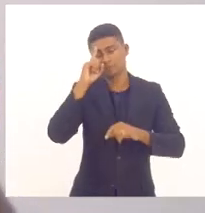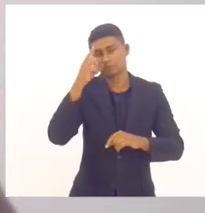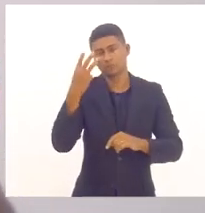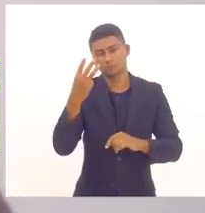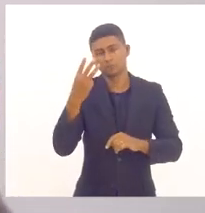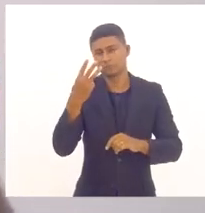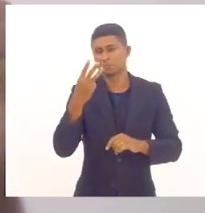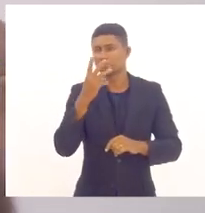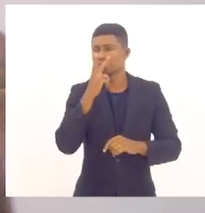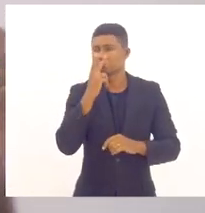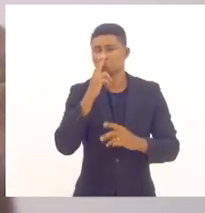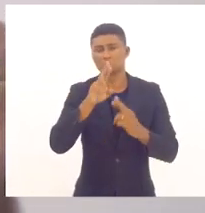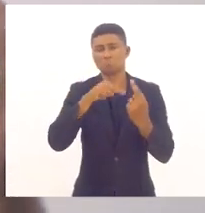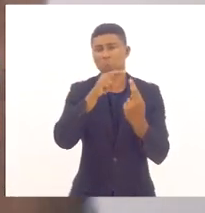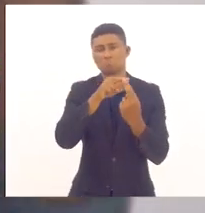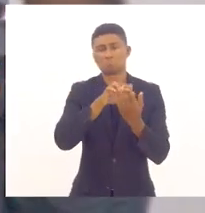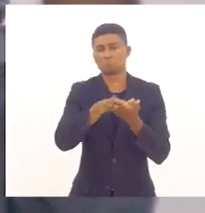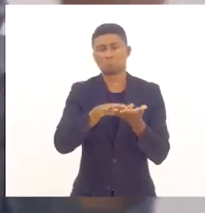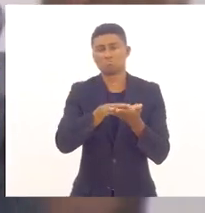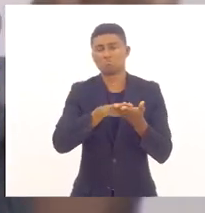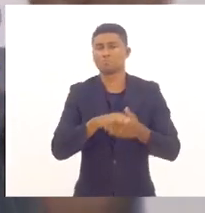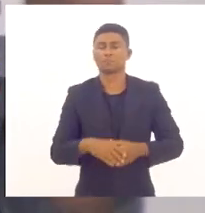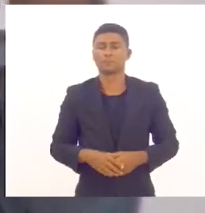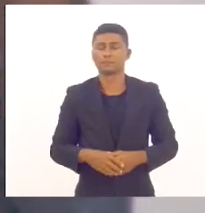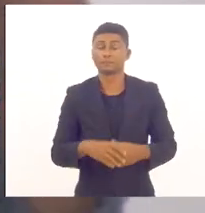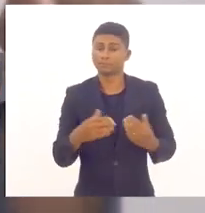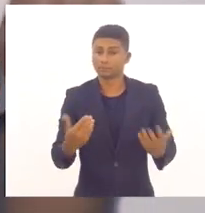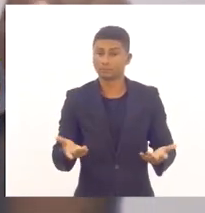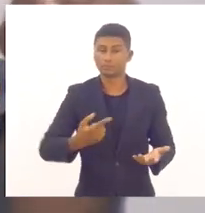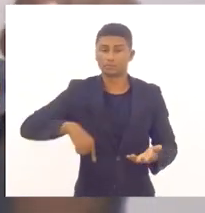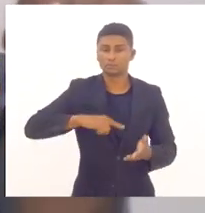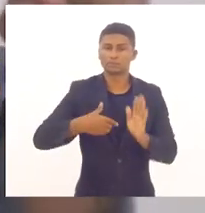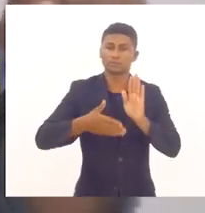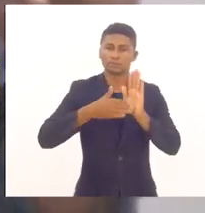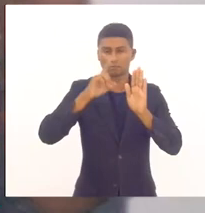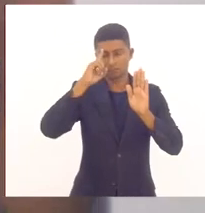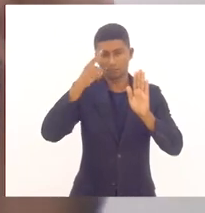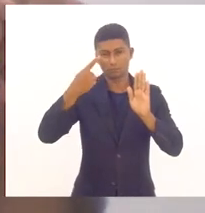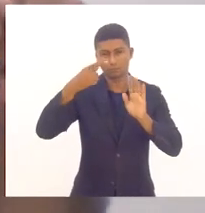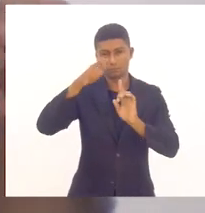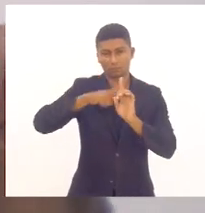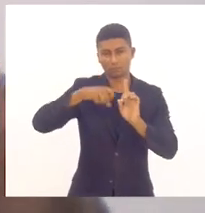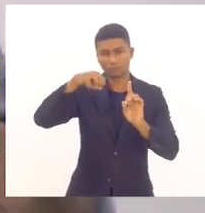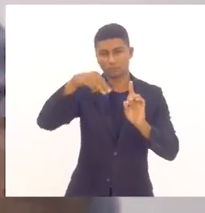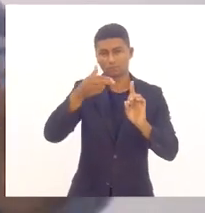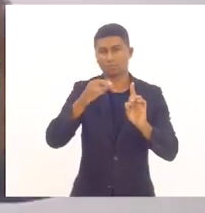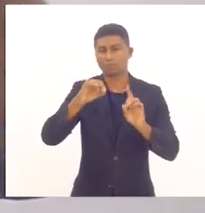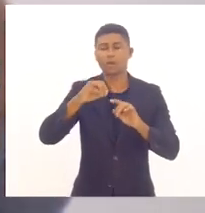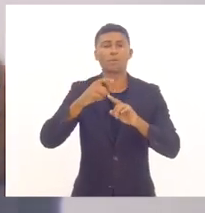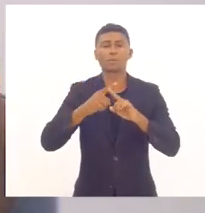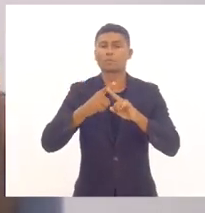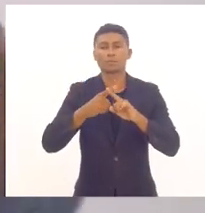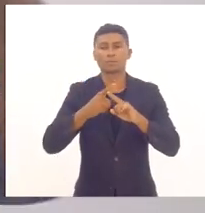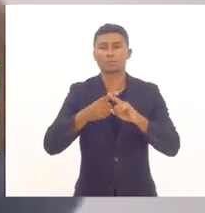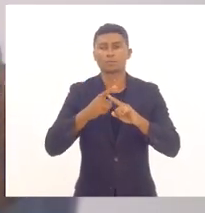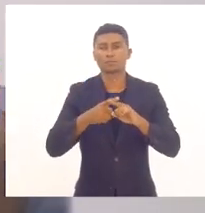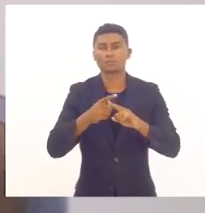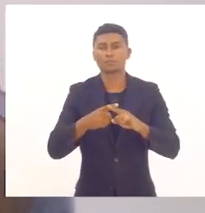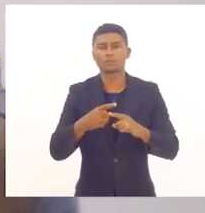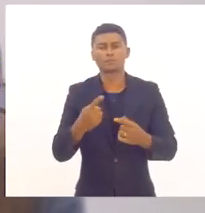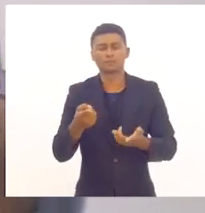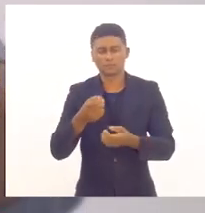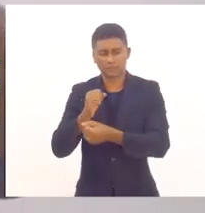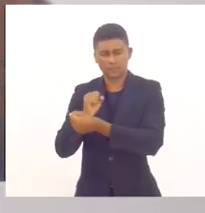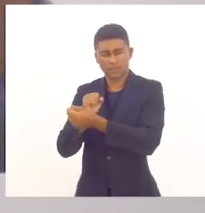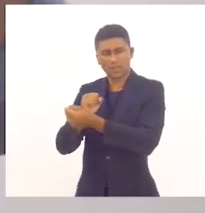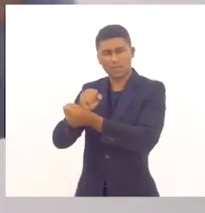tem referência de agosto, não tem referência para capoeira, e propusemos o dia 1º de maio, apesar de ser o dia do trabalhador, porque chega de negros e